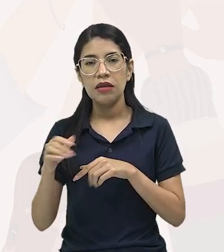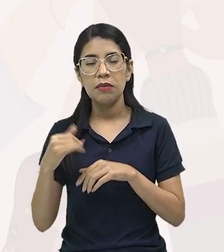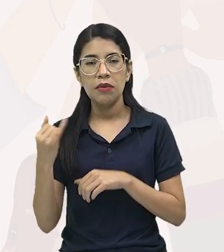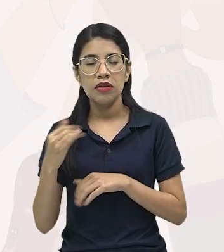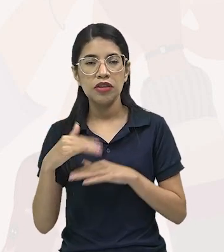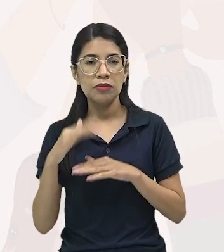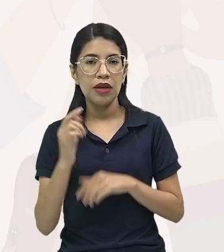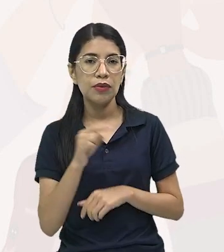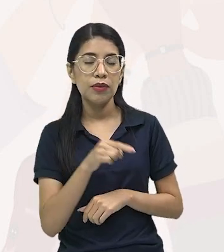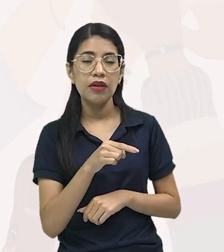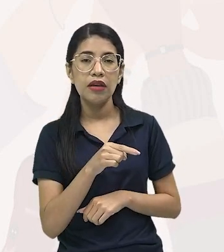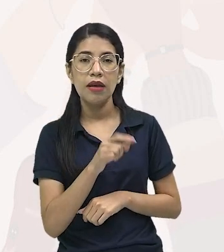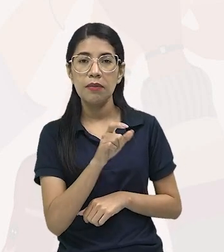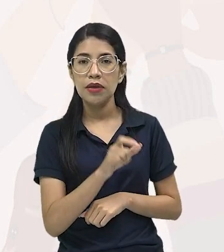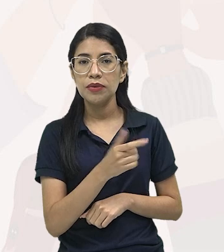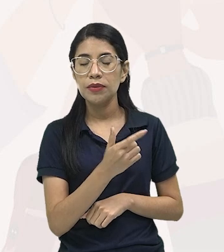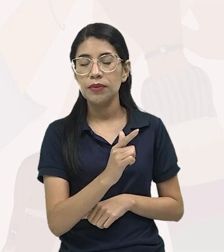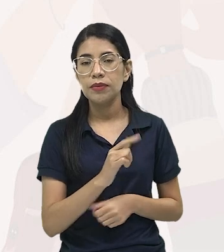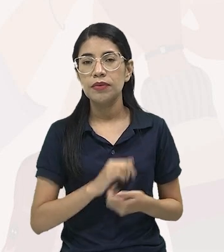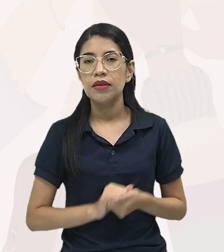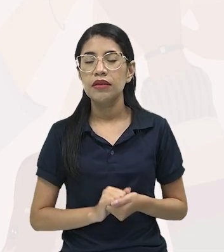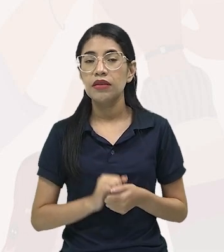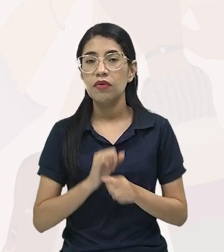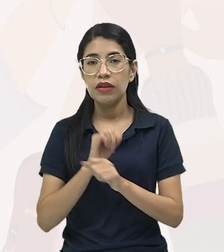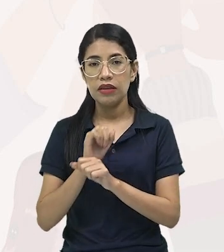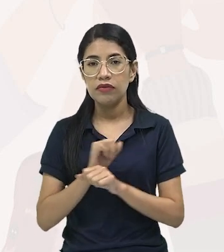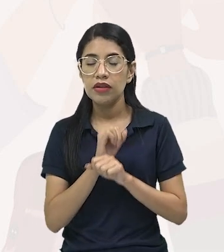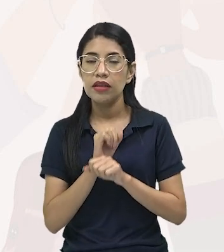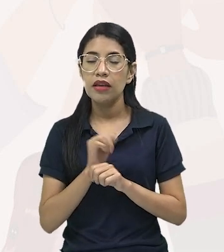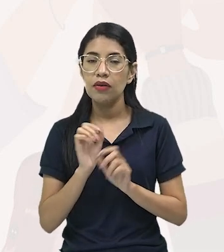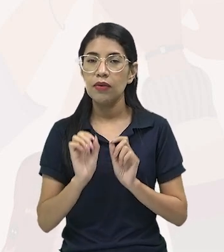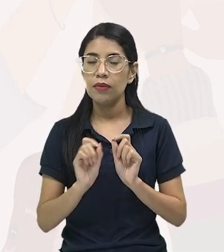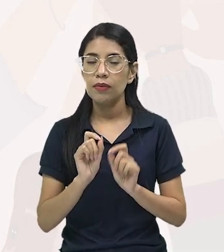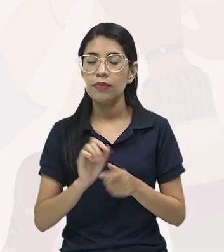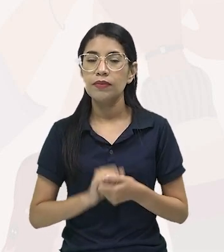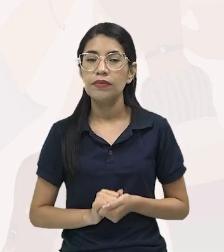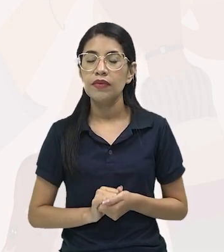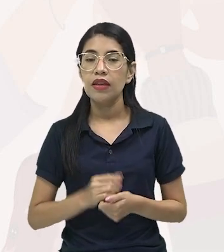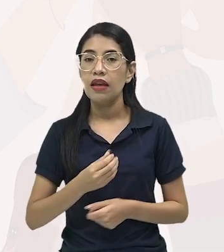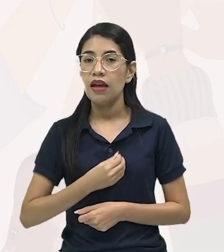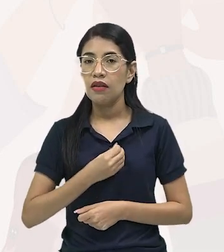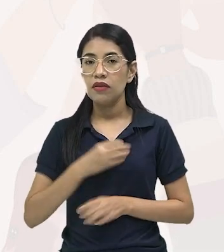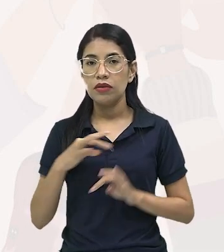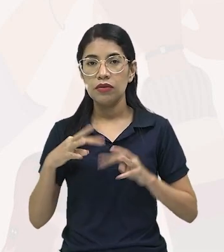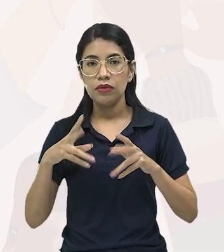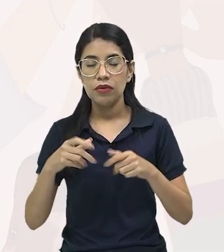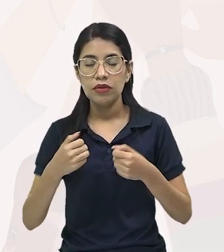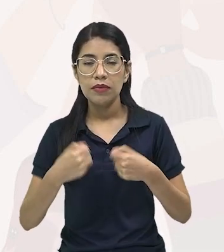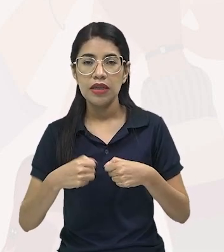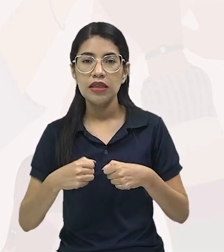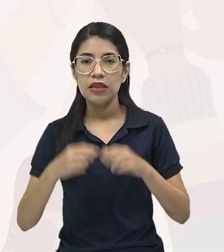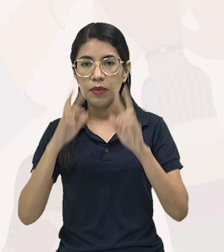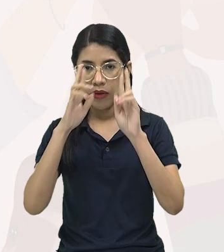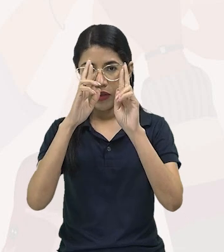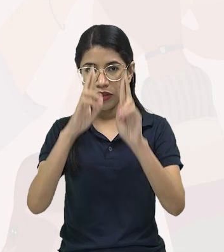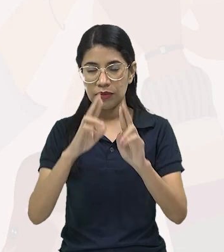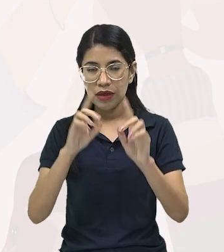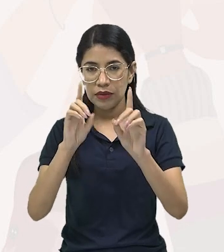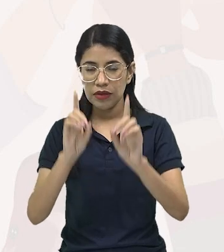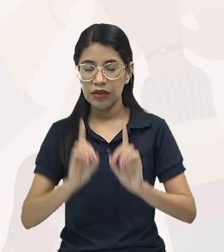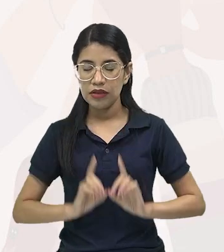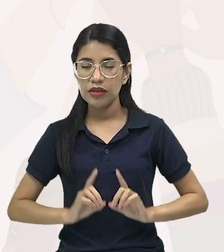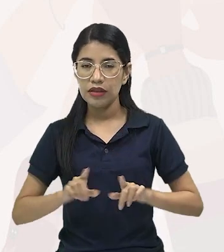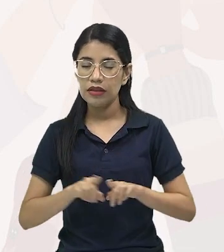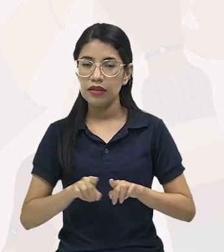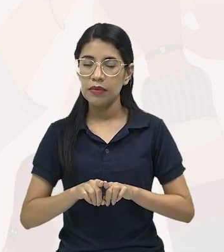título ele já faz esse destaque do que vai ser defendido. Na vida, todos devem ser tratados com respeito e dignidade, mas